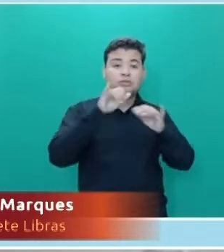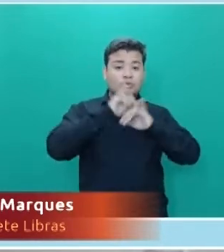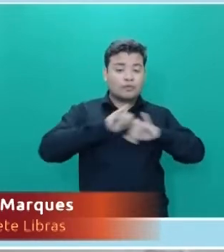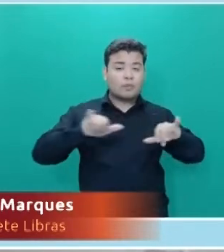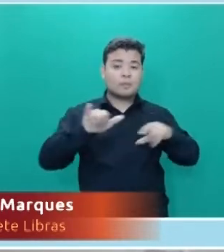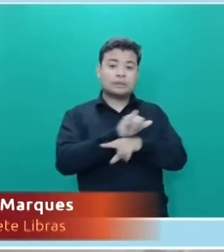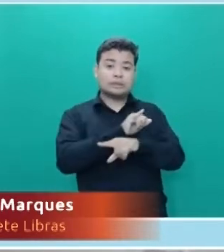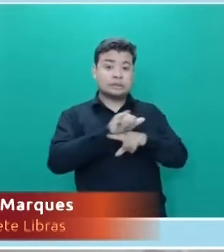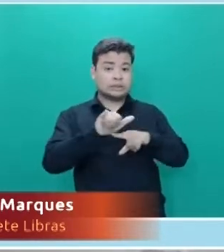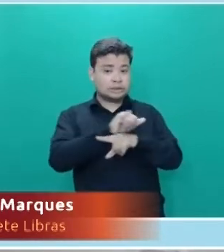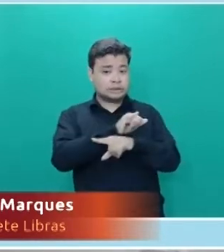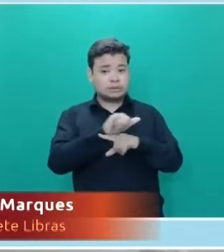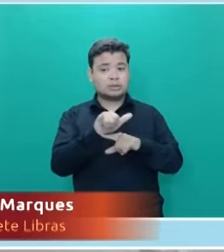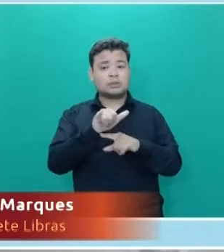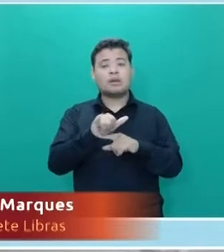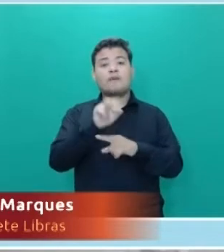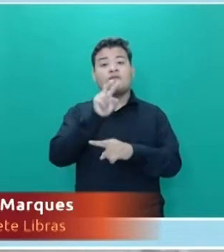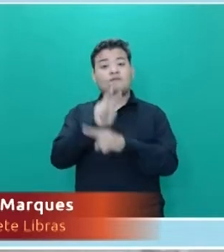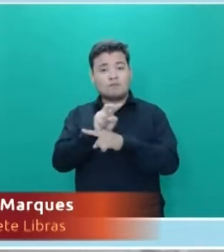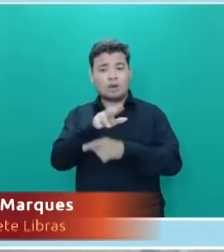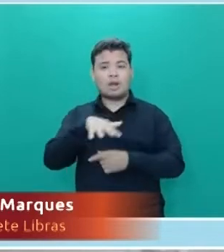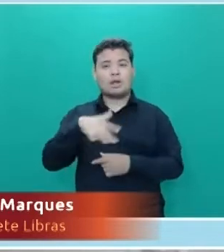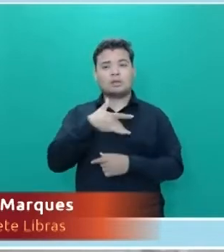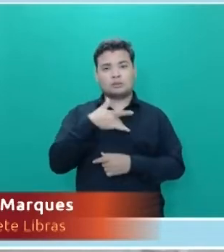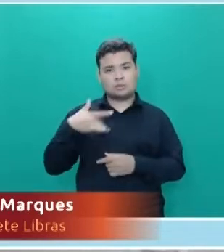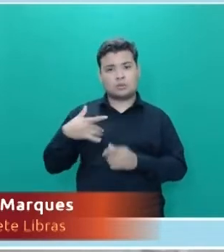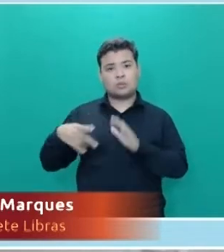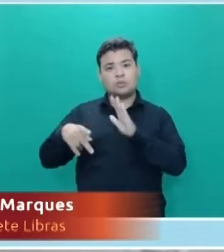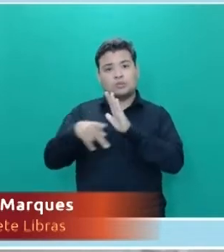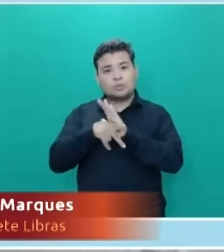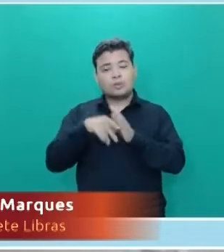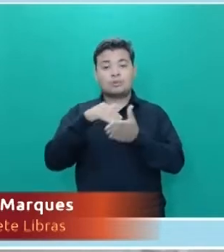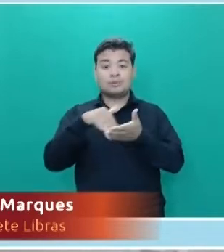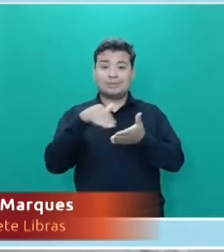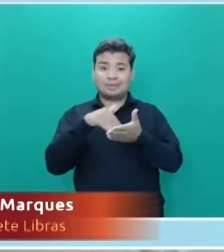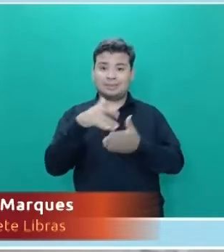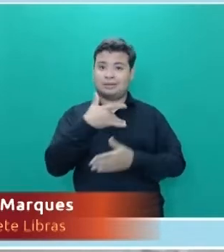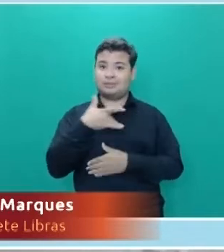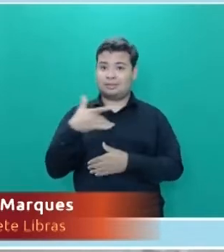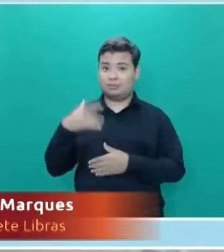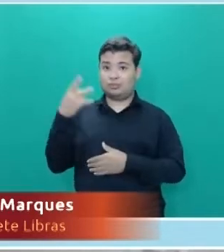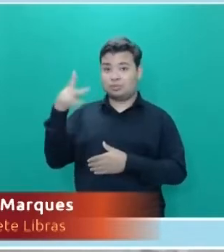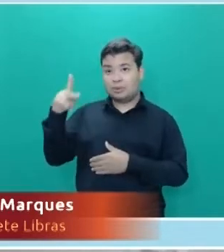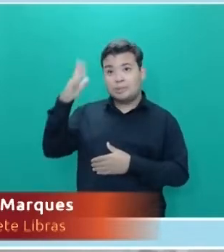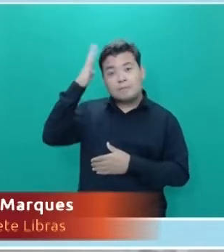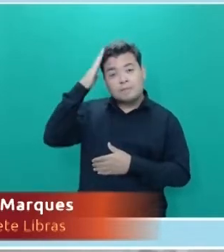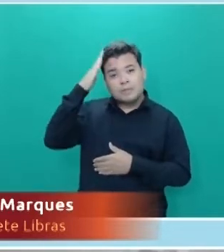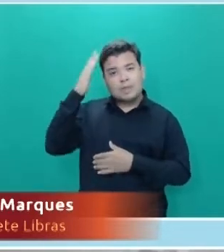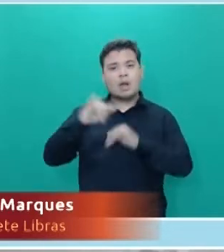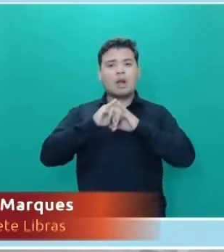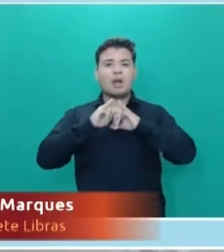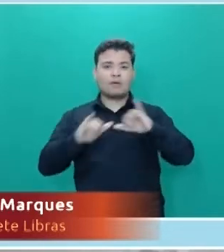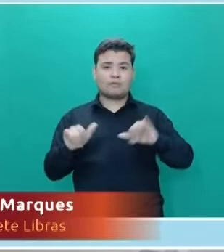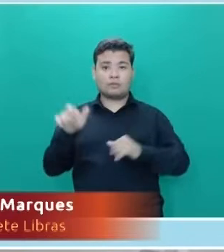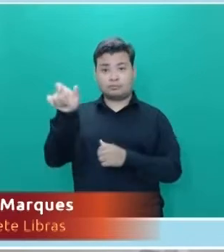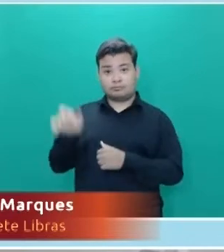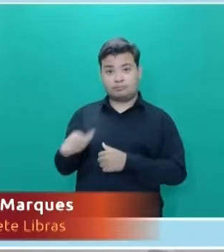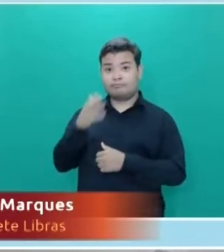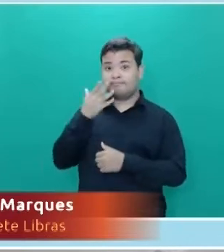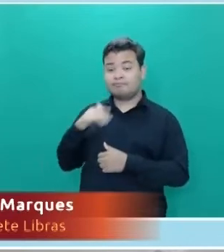Estratégicas em Vigilância em Saúde, da Secretaria de Saúde do Estado, informa que uma criança de 3 anos teve